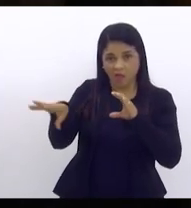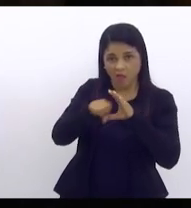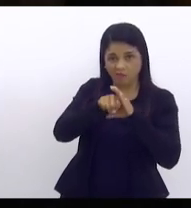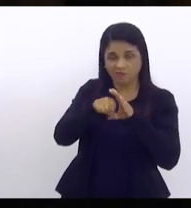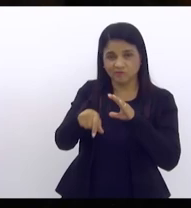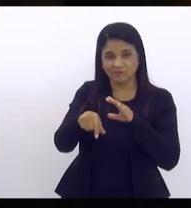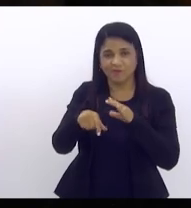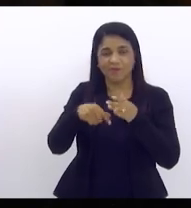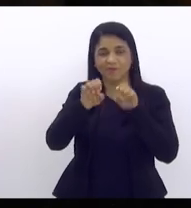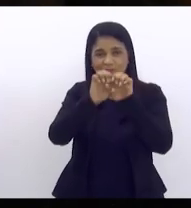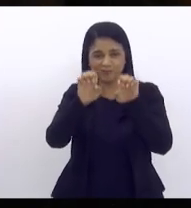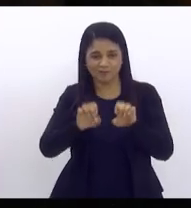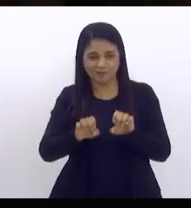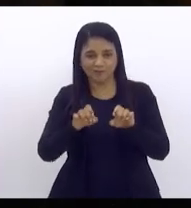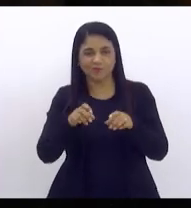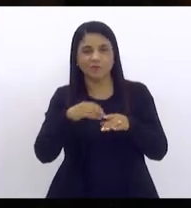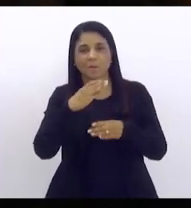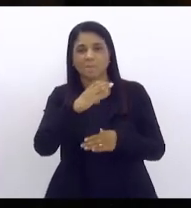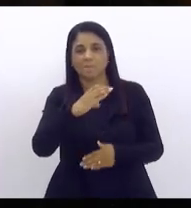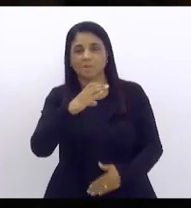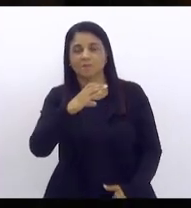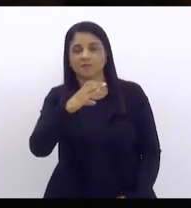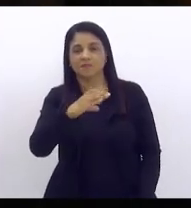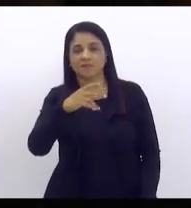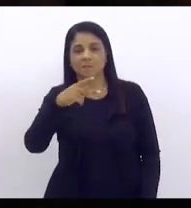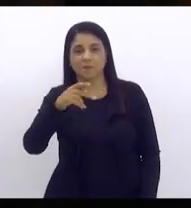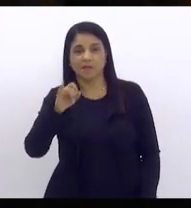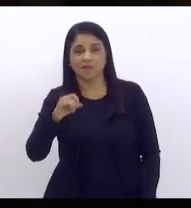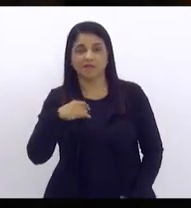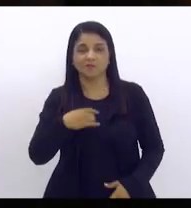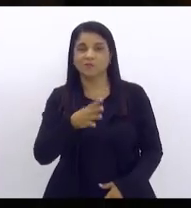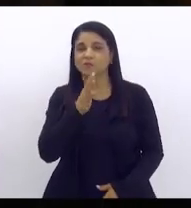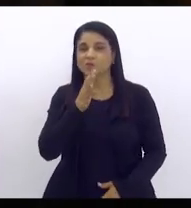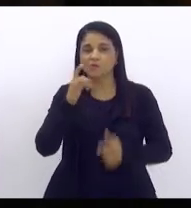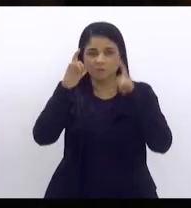quando falamos da CPI do reconhecimento fotográfico. Ou seja,